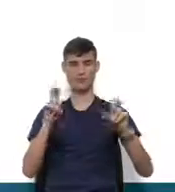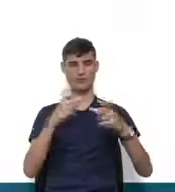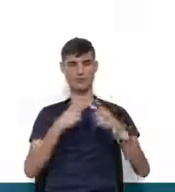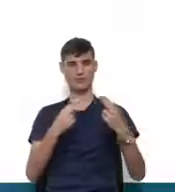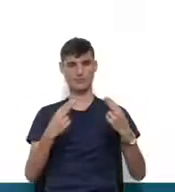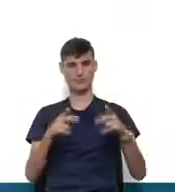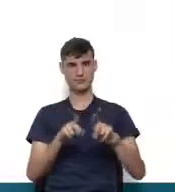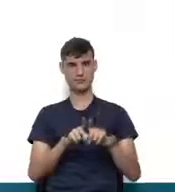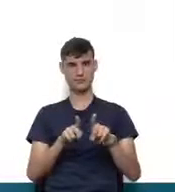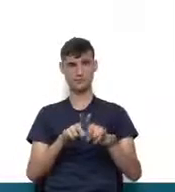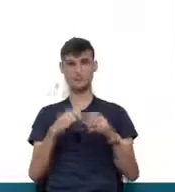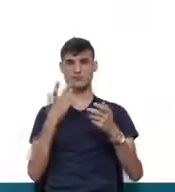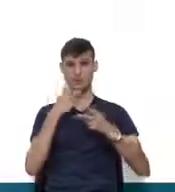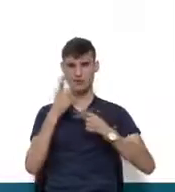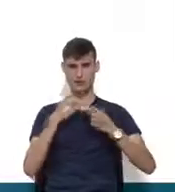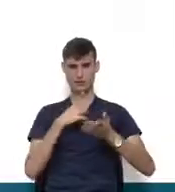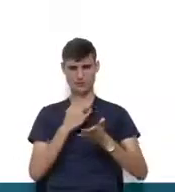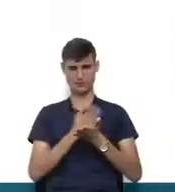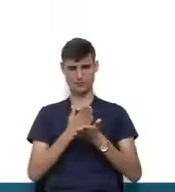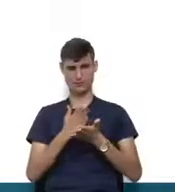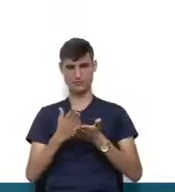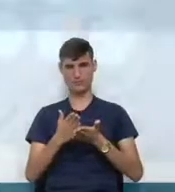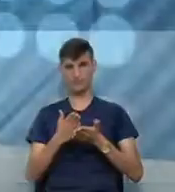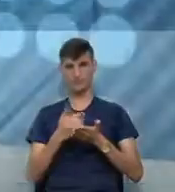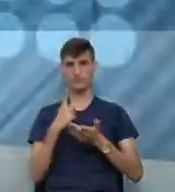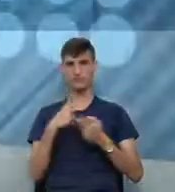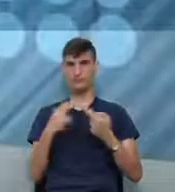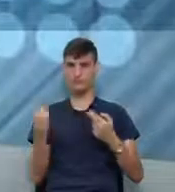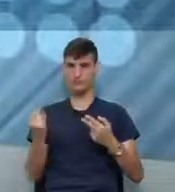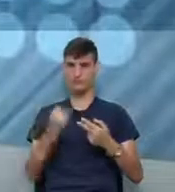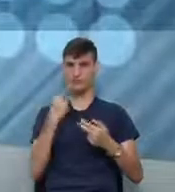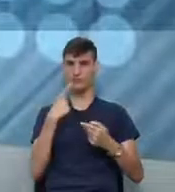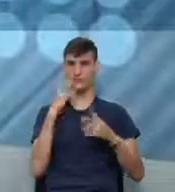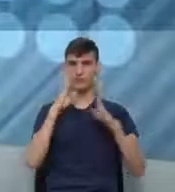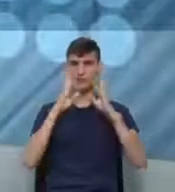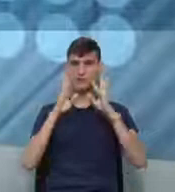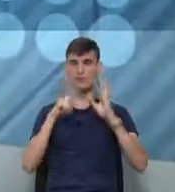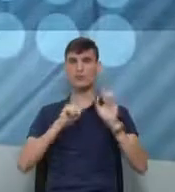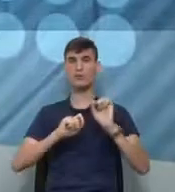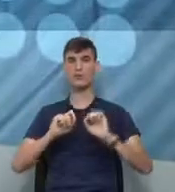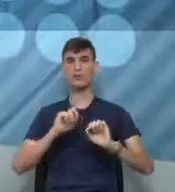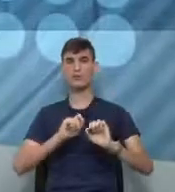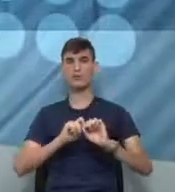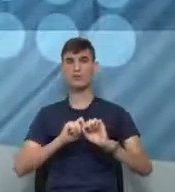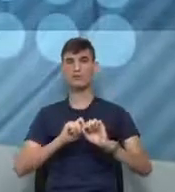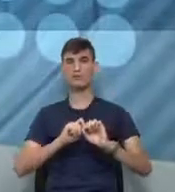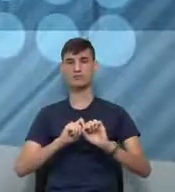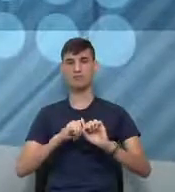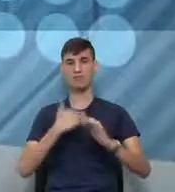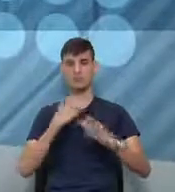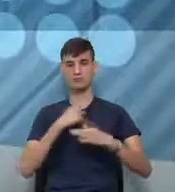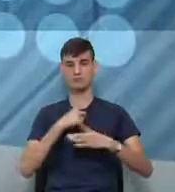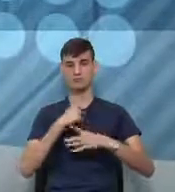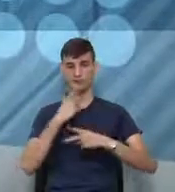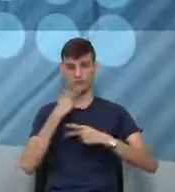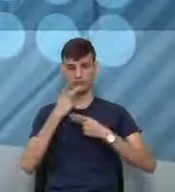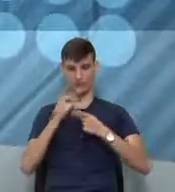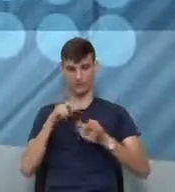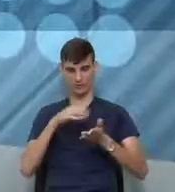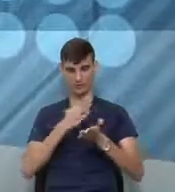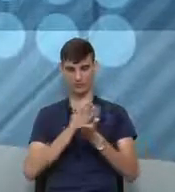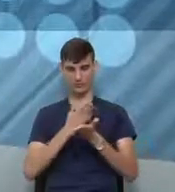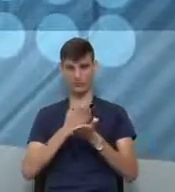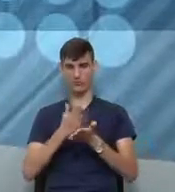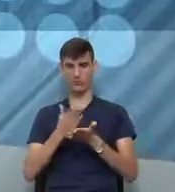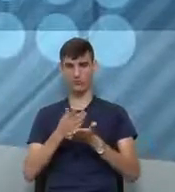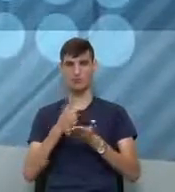termos. E quando a gente está falando de sequência, uma coisa importante que a gente tem que pensar é o seguinte: quando se fala de